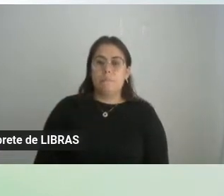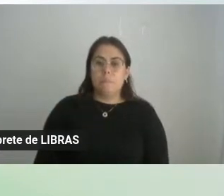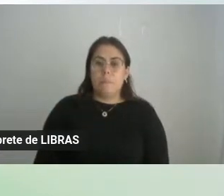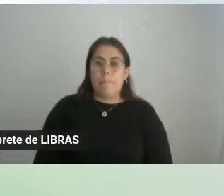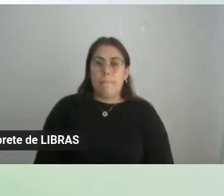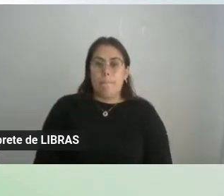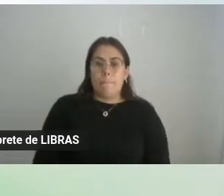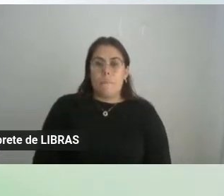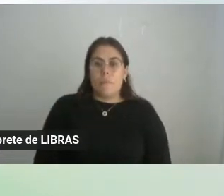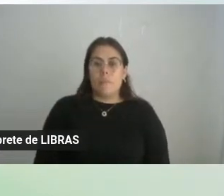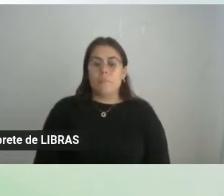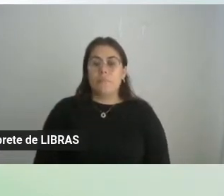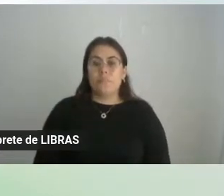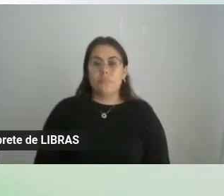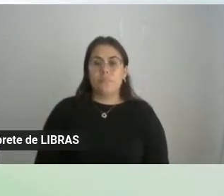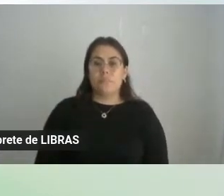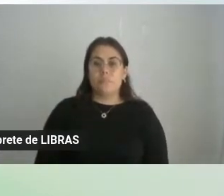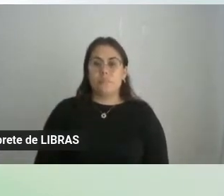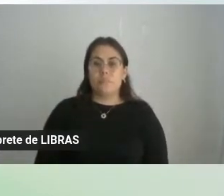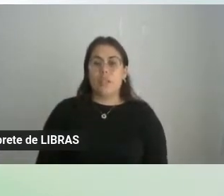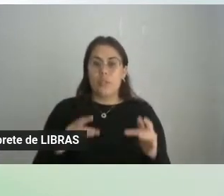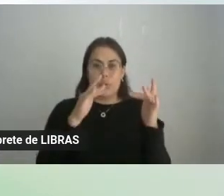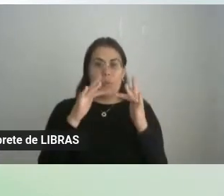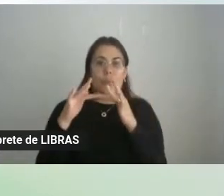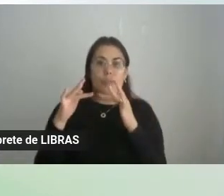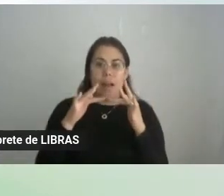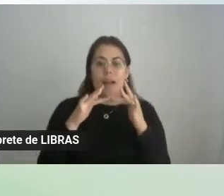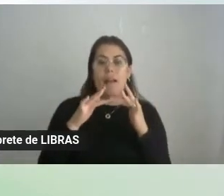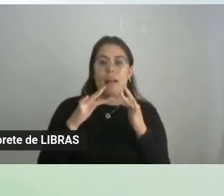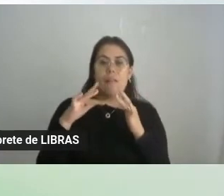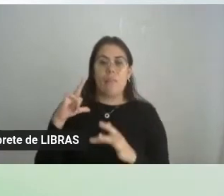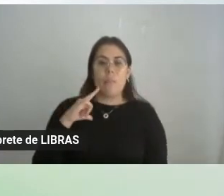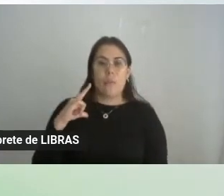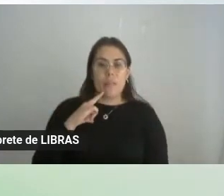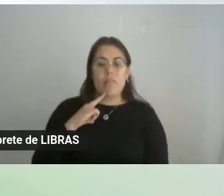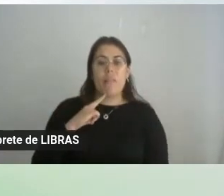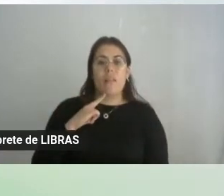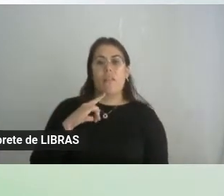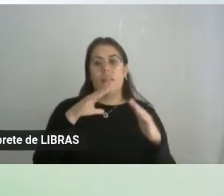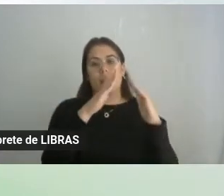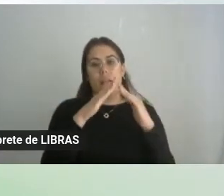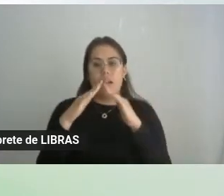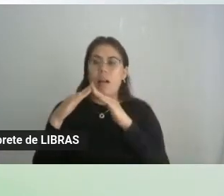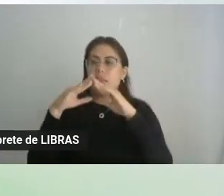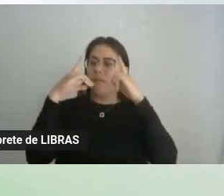com esse contato que nós temos nas residências com as mulheres vítimas de violência,